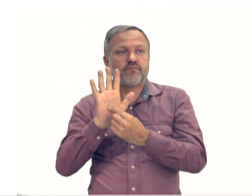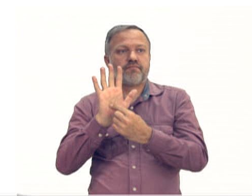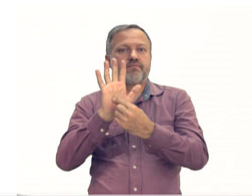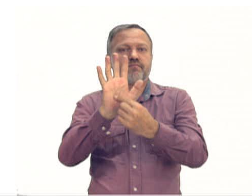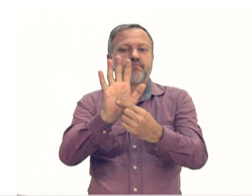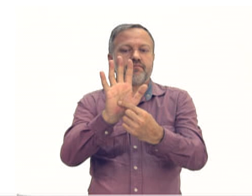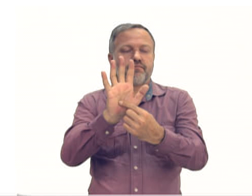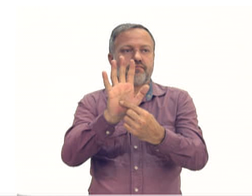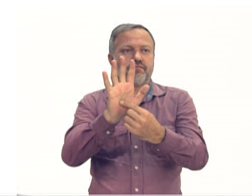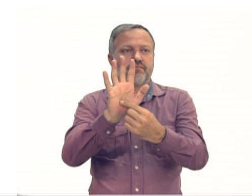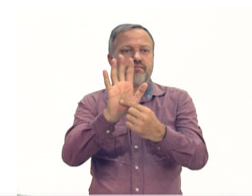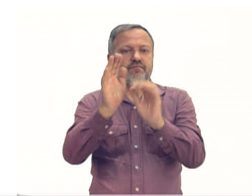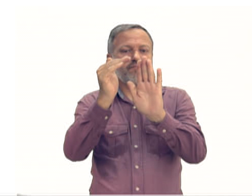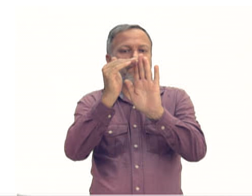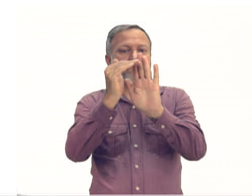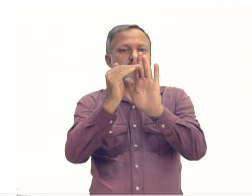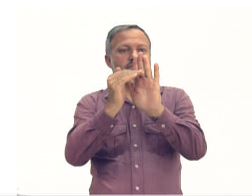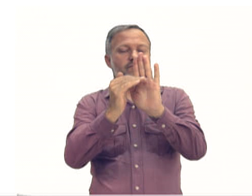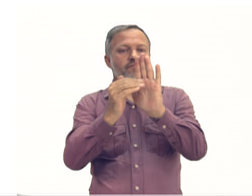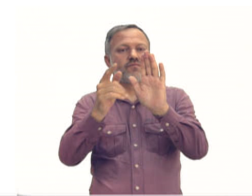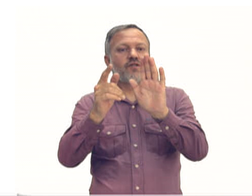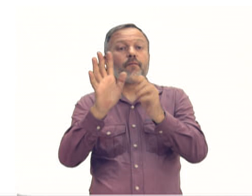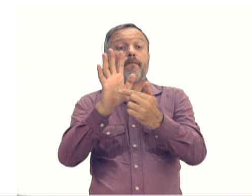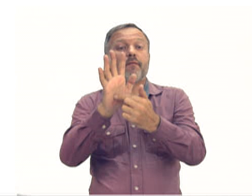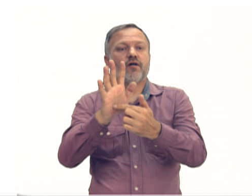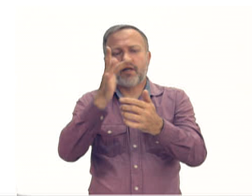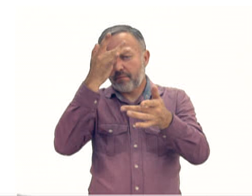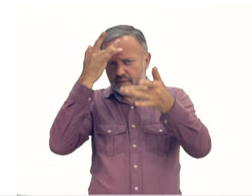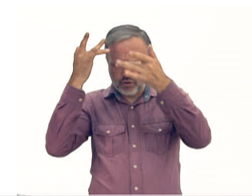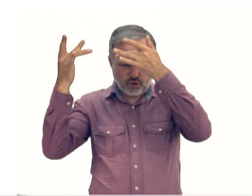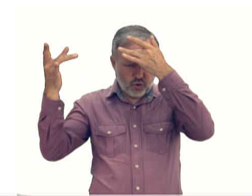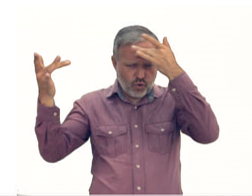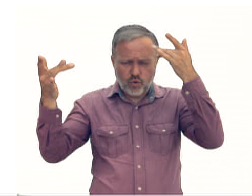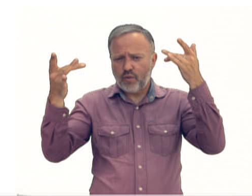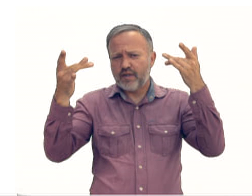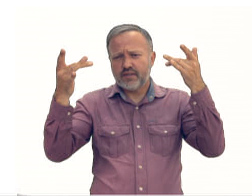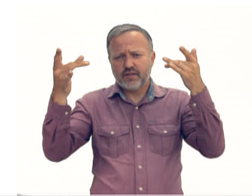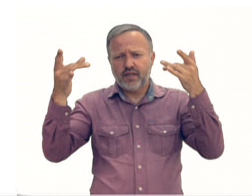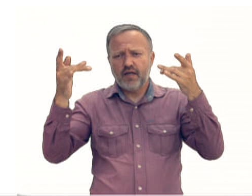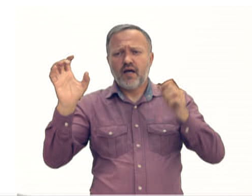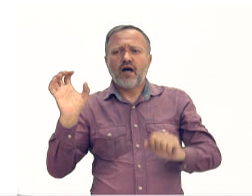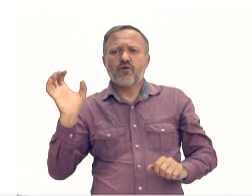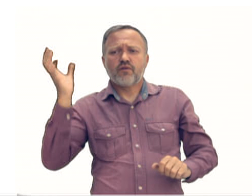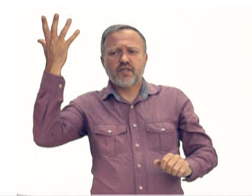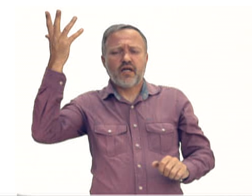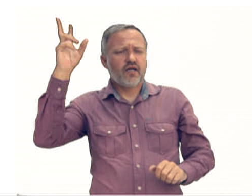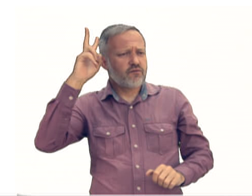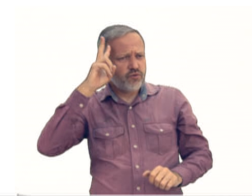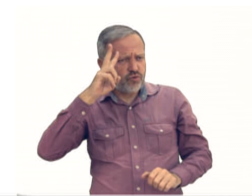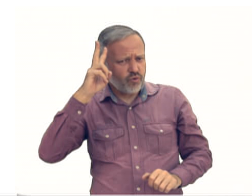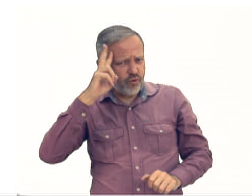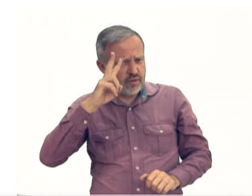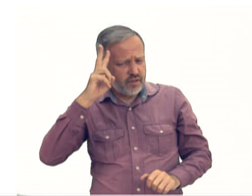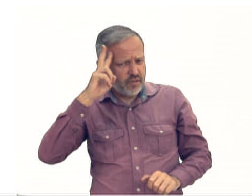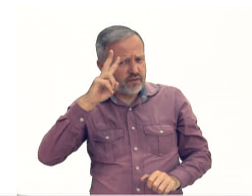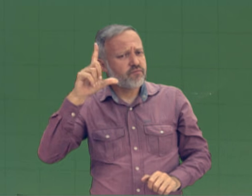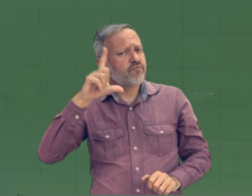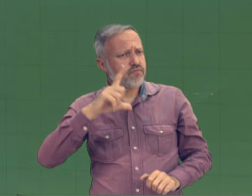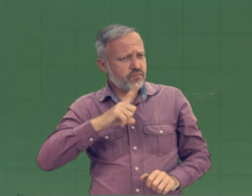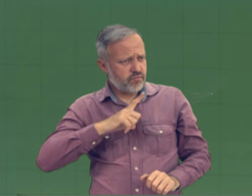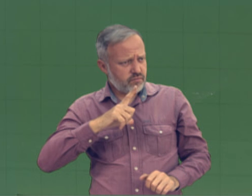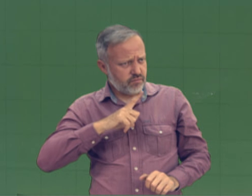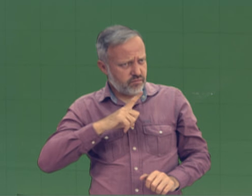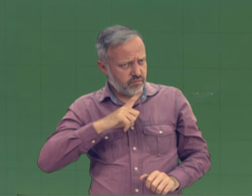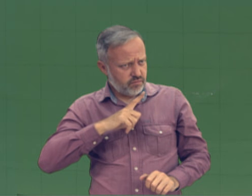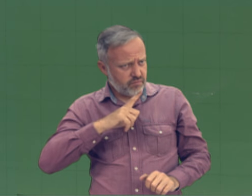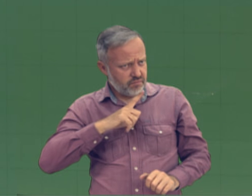são apresentados alguns personagens e expostas algumas circunstâncias da história. Então, no